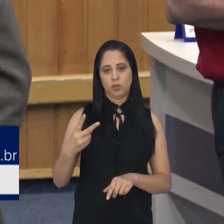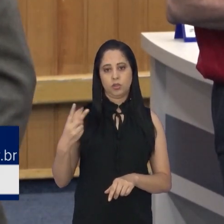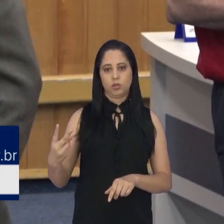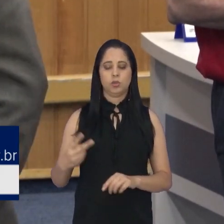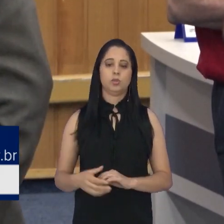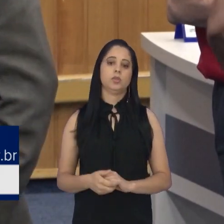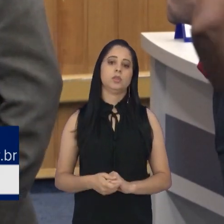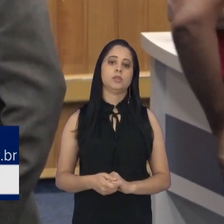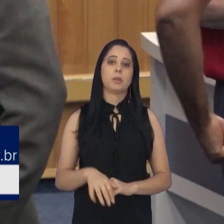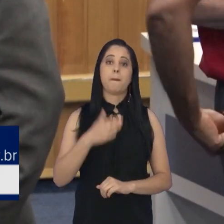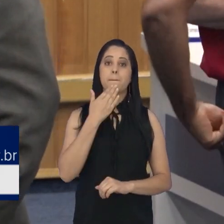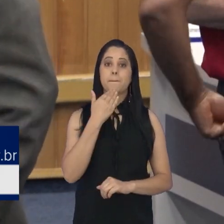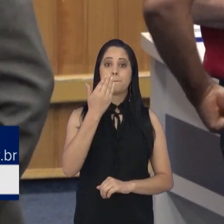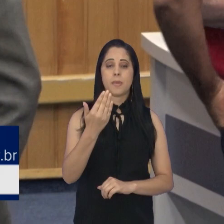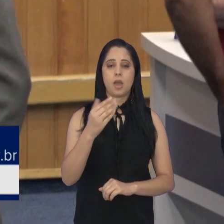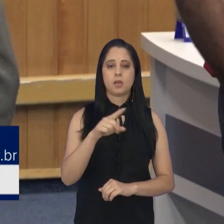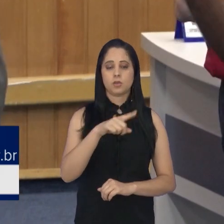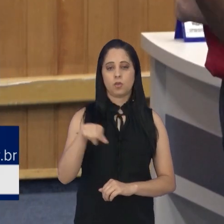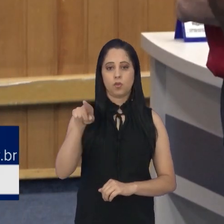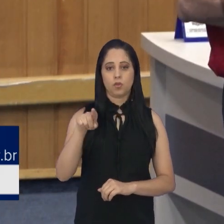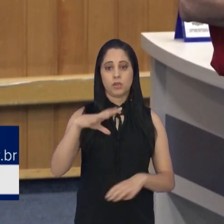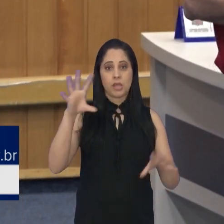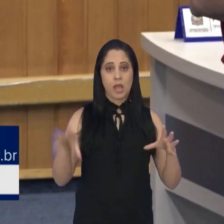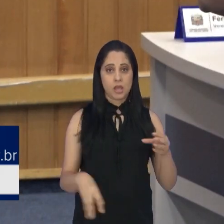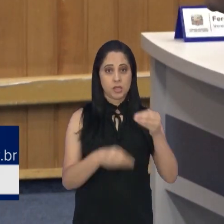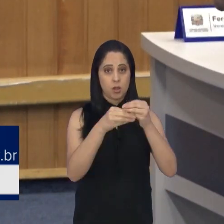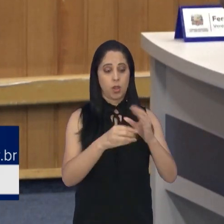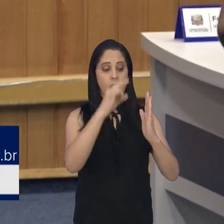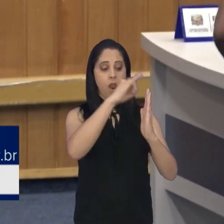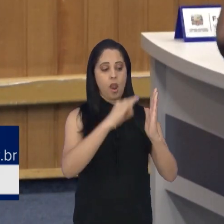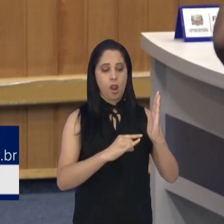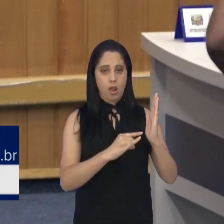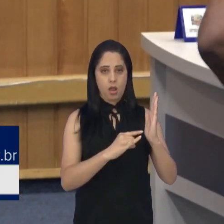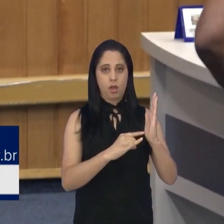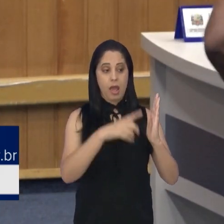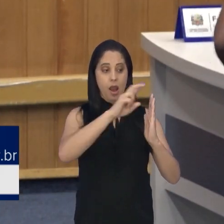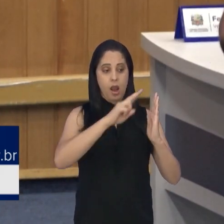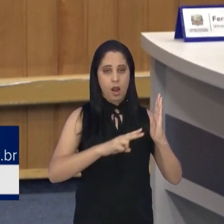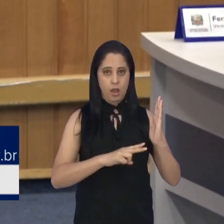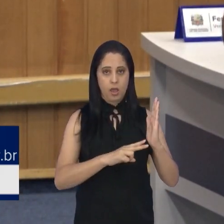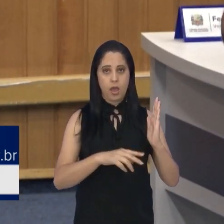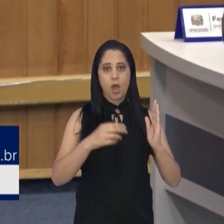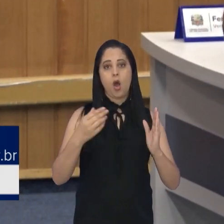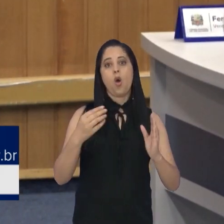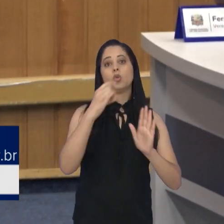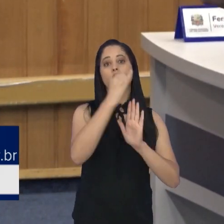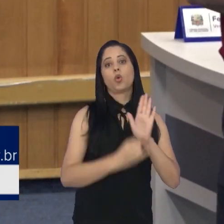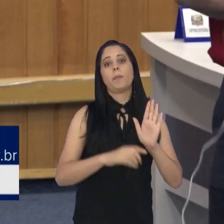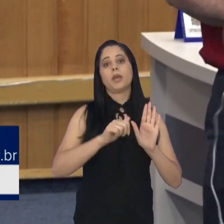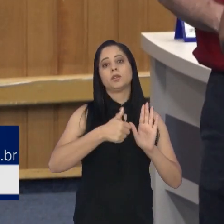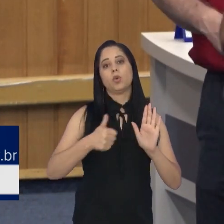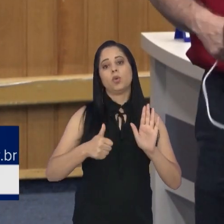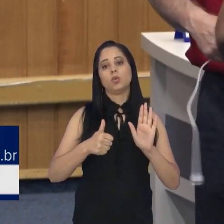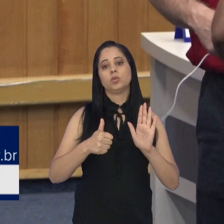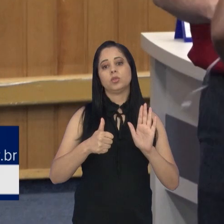8799/2022. Solicito a inclusão para leitura, senhor presidente, do processo número